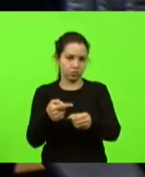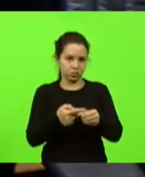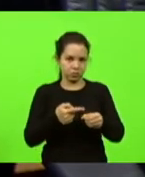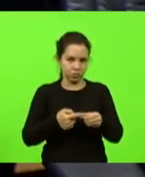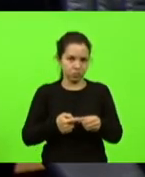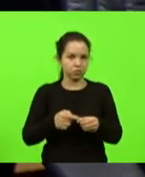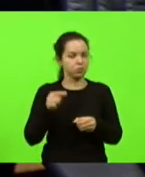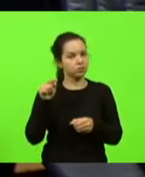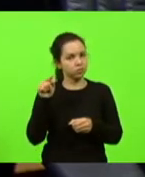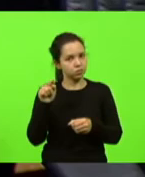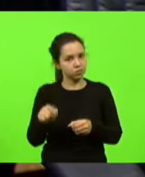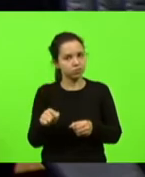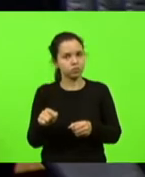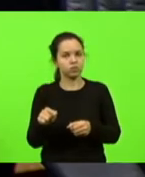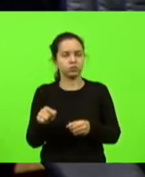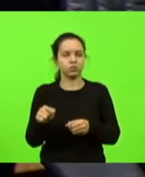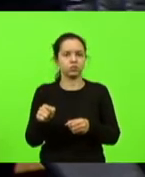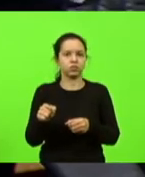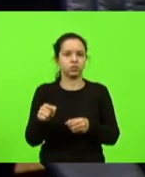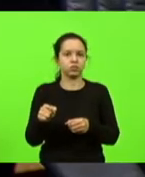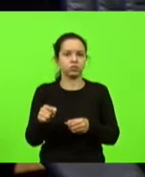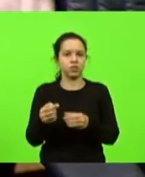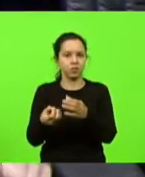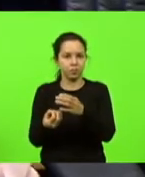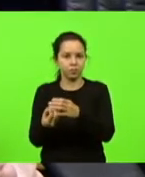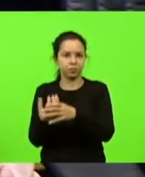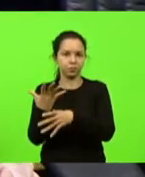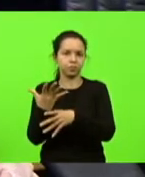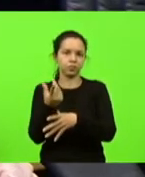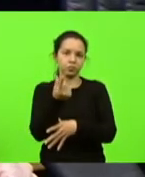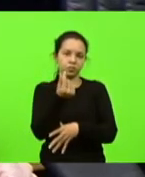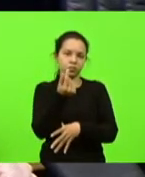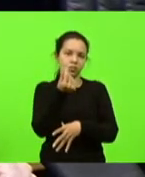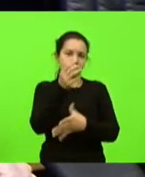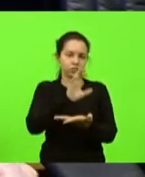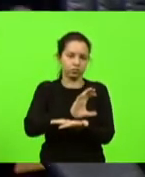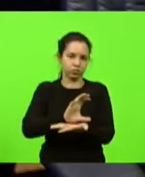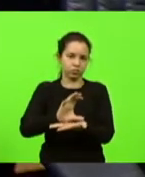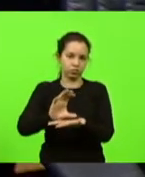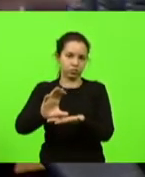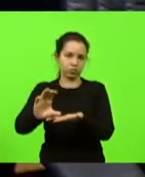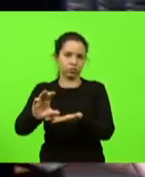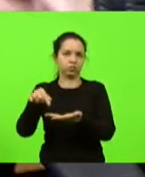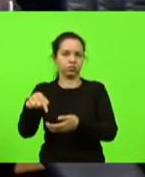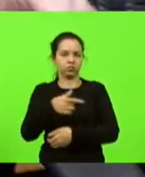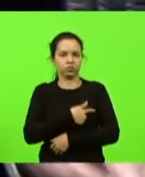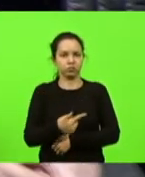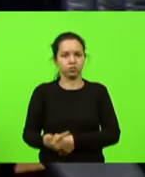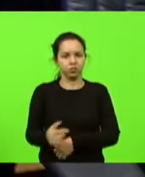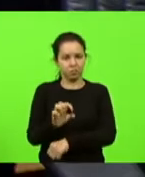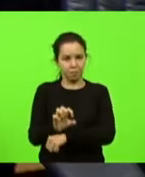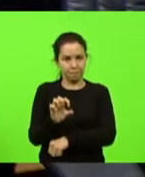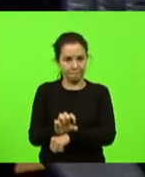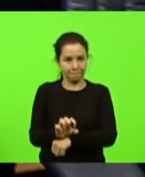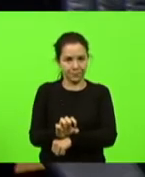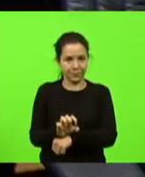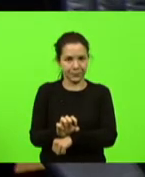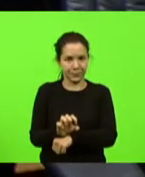nasce os recursos que vêm para o Estado. Mas também é lá nos